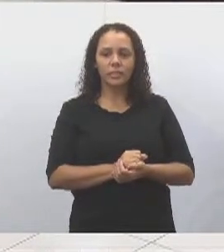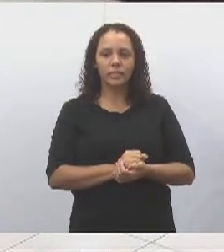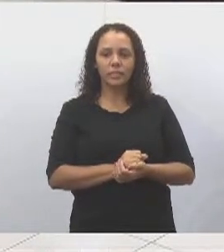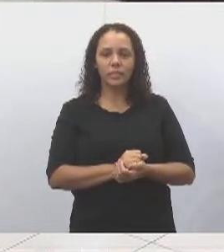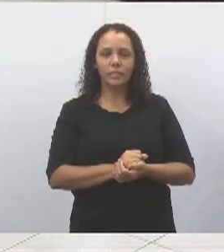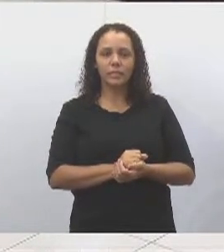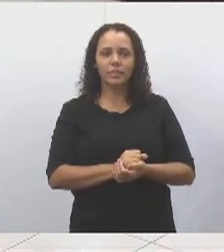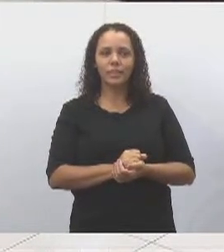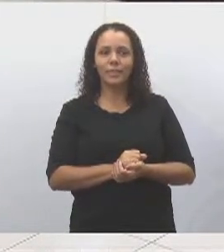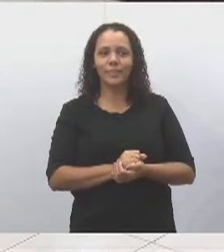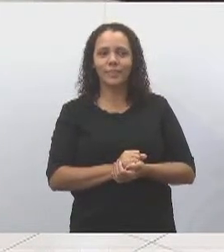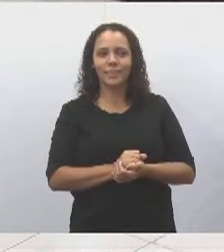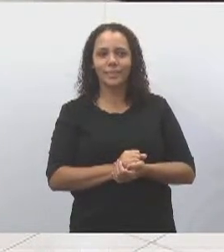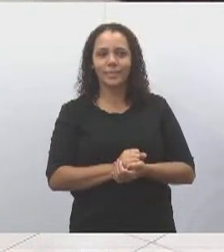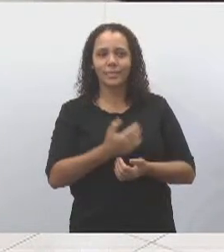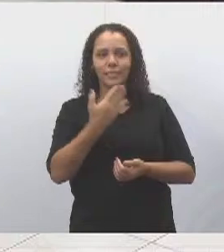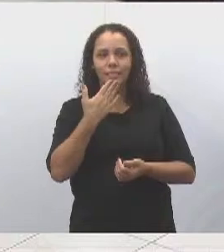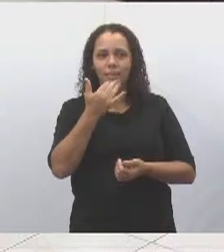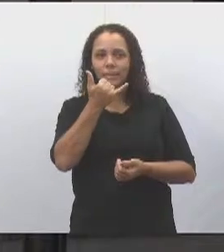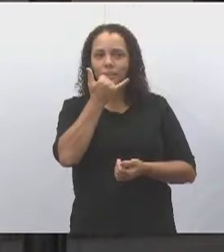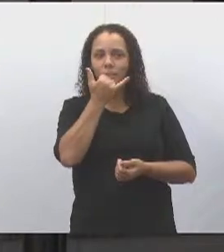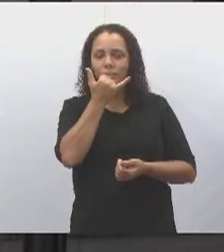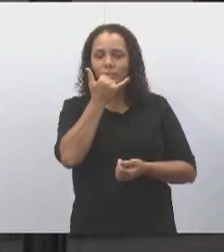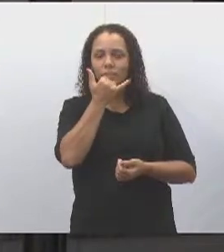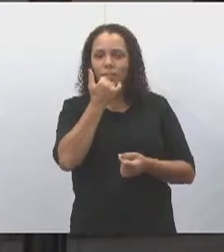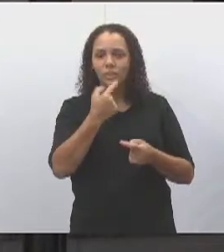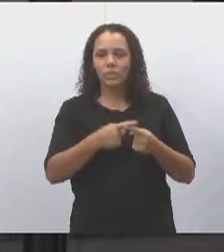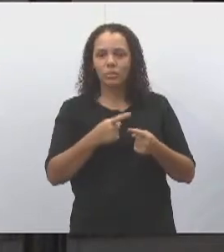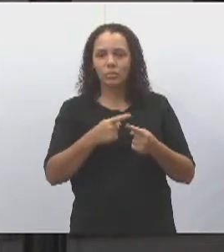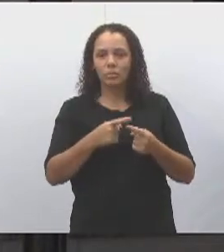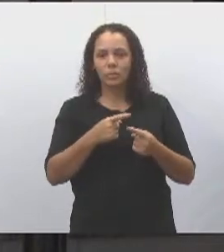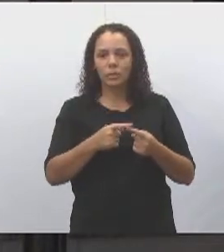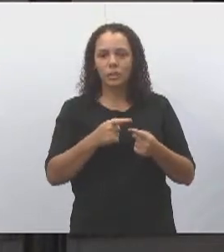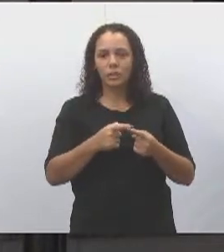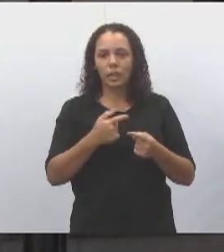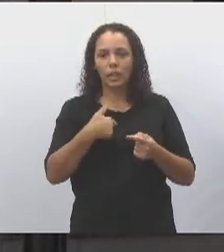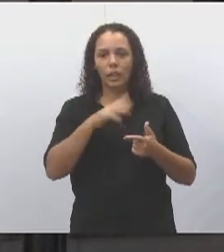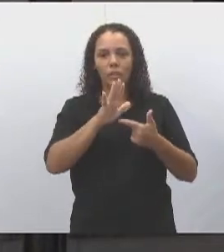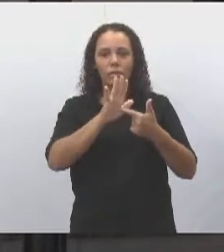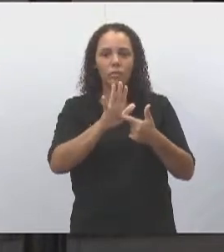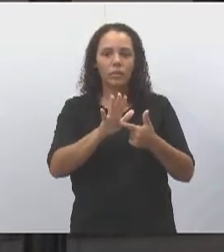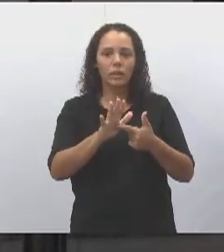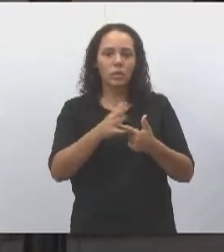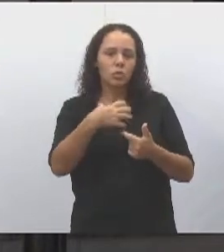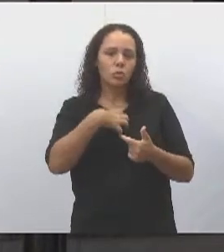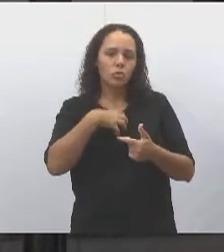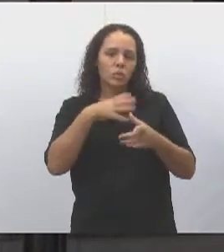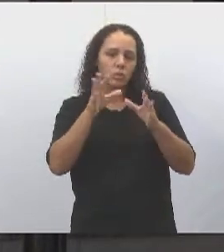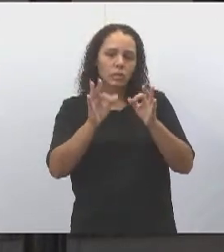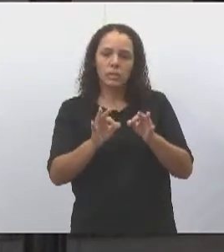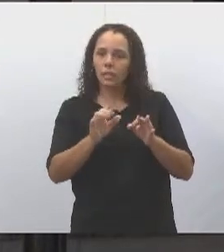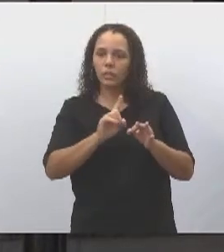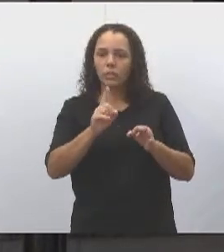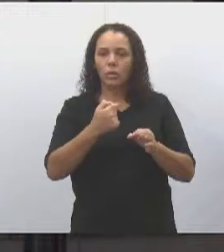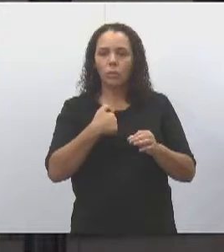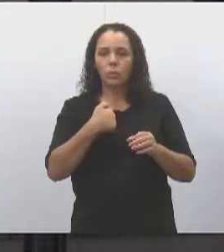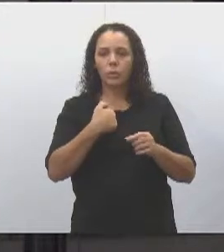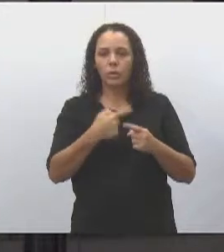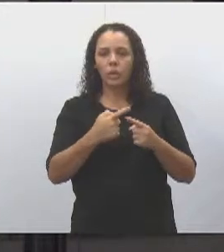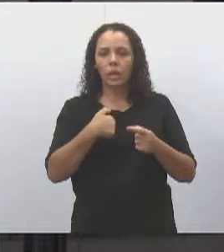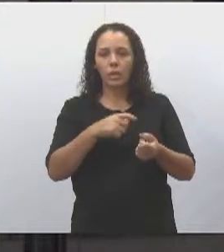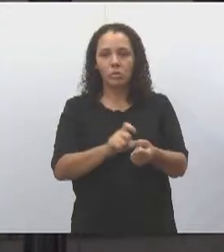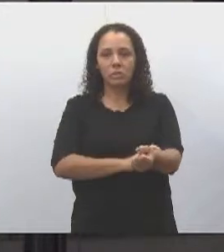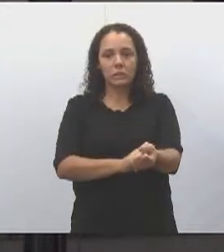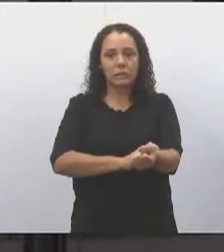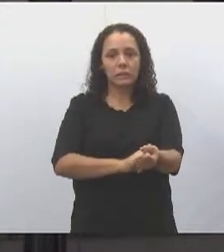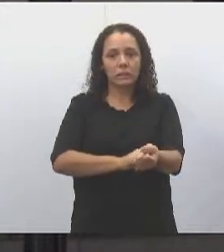Bom, peço desculpa porque eu acho que eu não me expressei corretamente, até porque eu tenho um certo nervosismo em falar